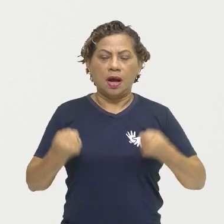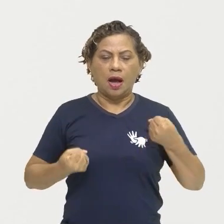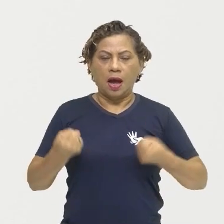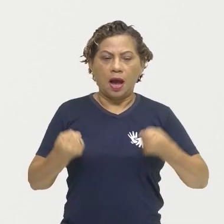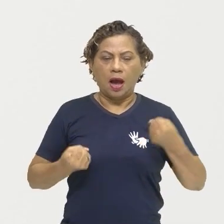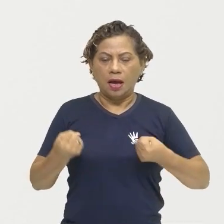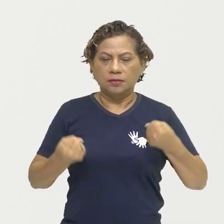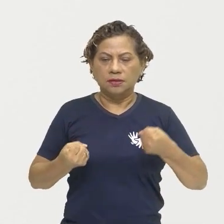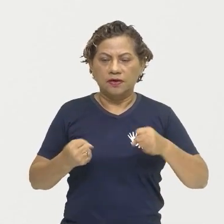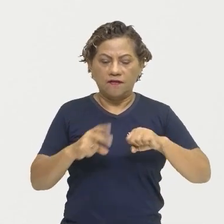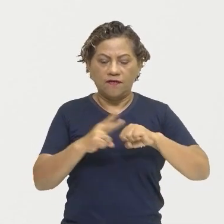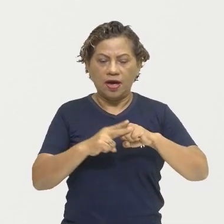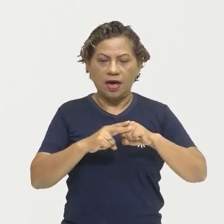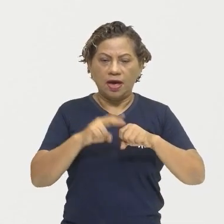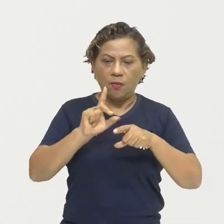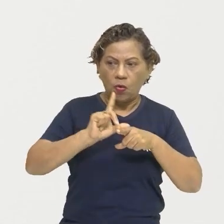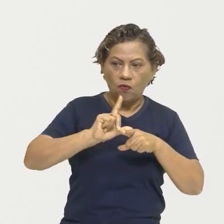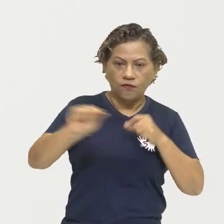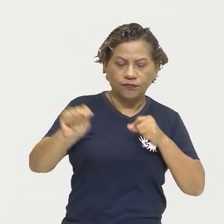está necessariamente